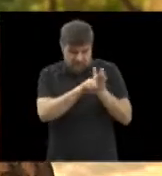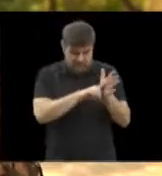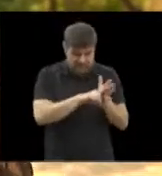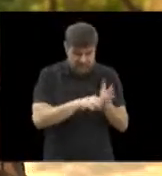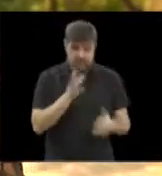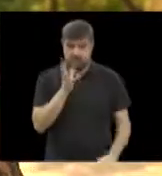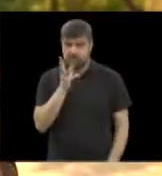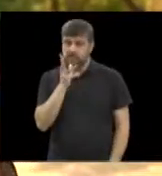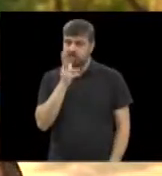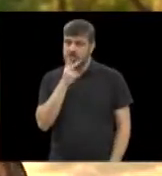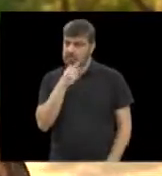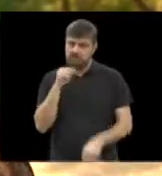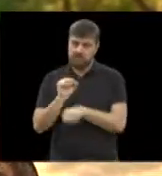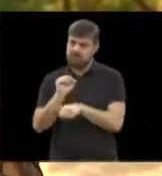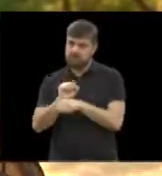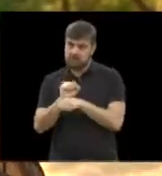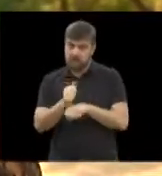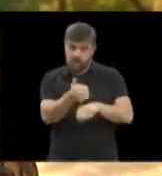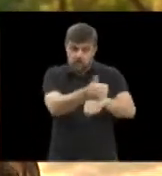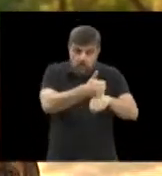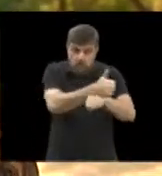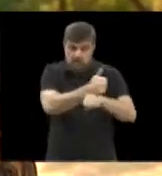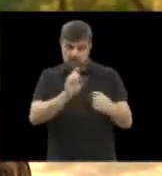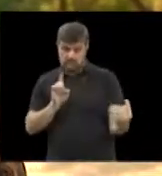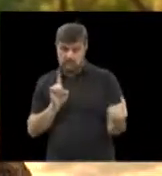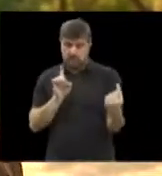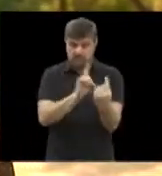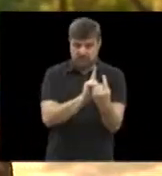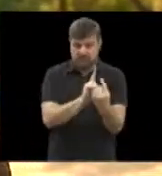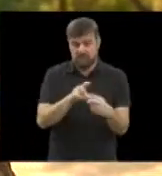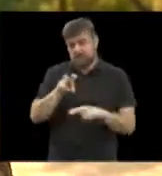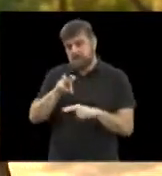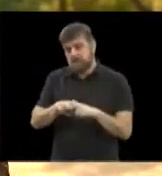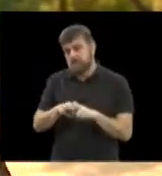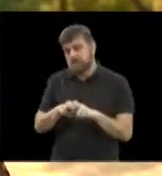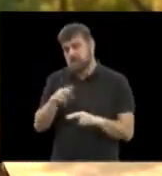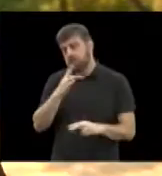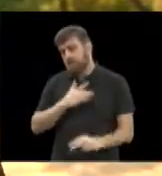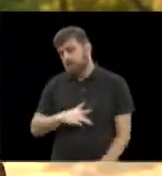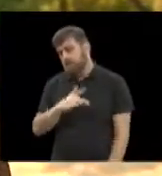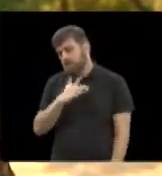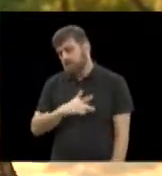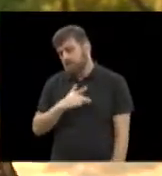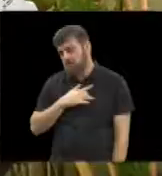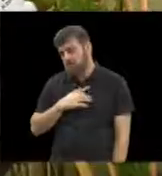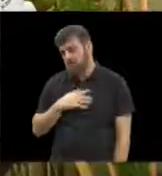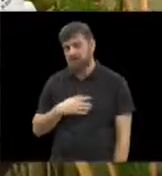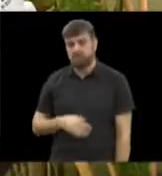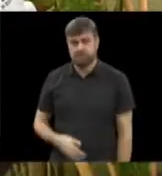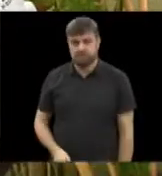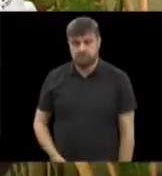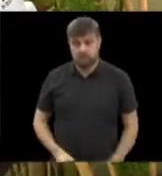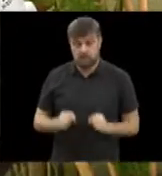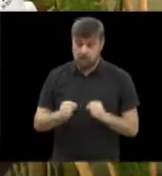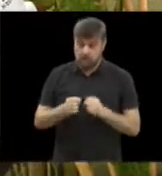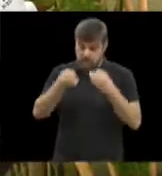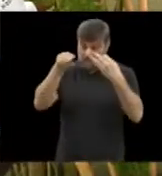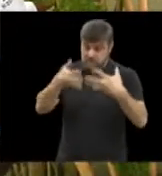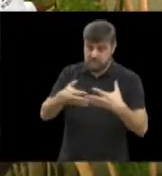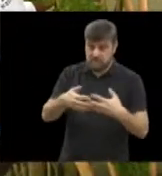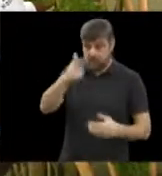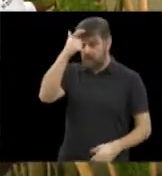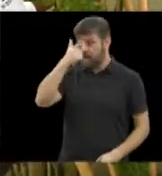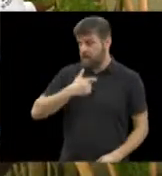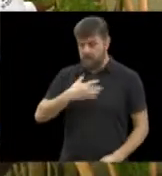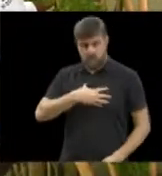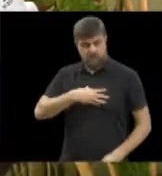demorando muito, procura um profissional, né, não fica sentado só se lamentando, vai procurar ajuda mesmo, né. Eu posso te dizer, eu não